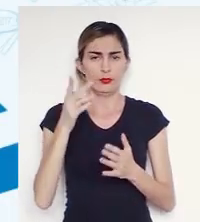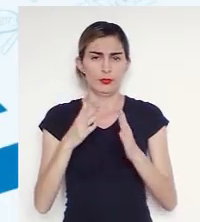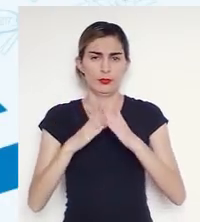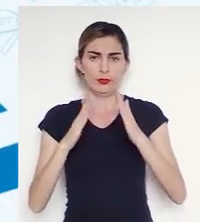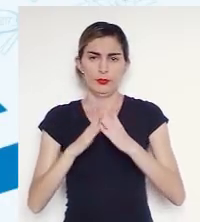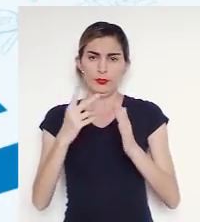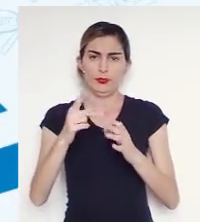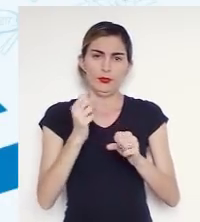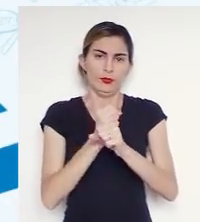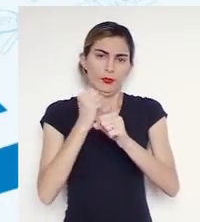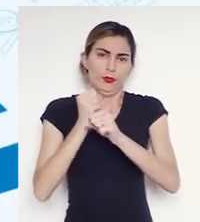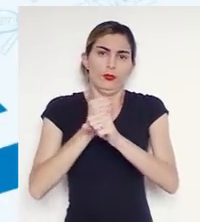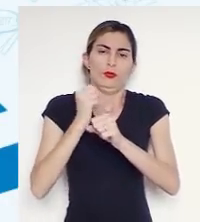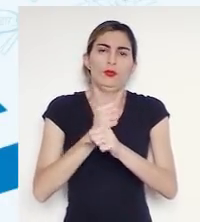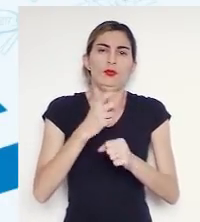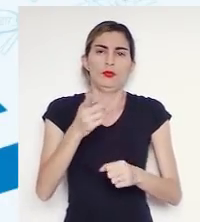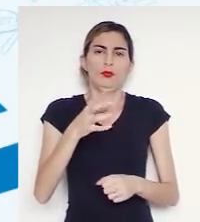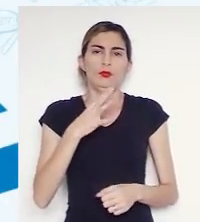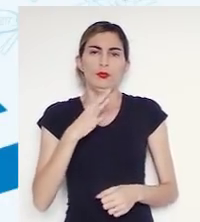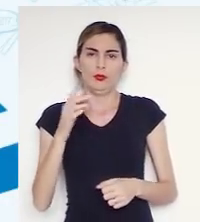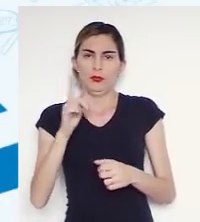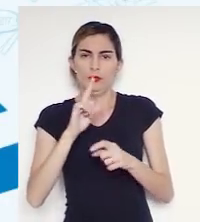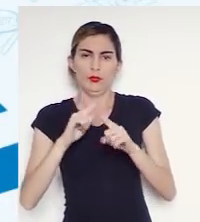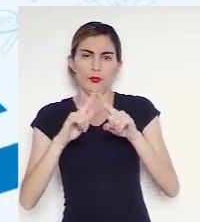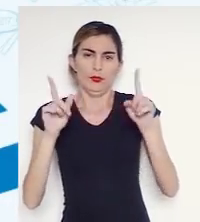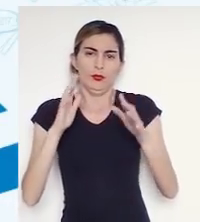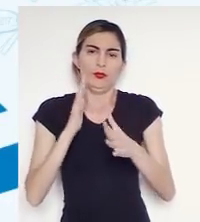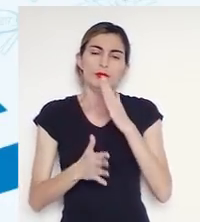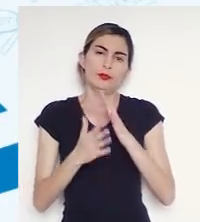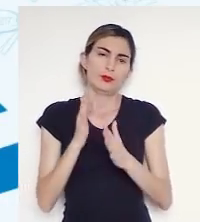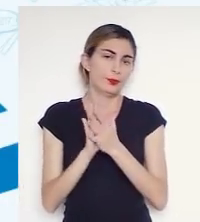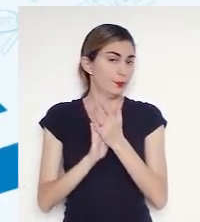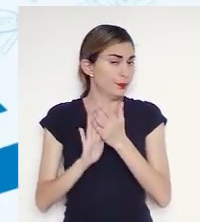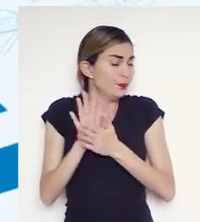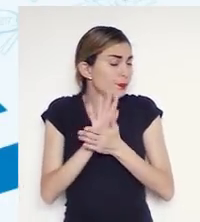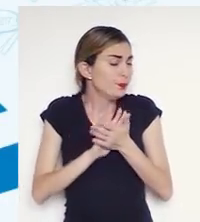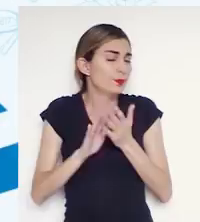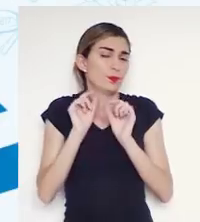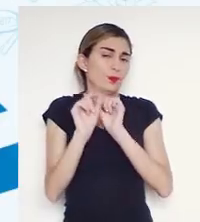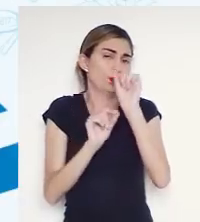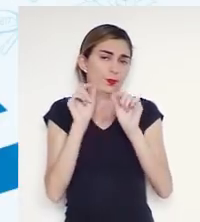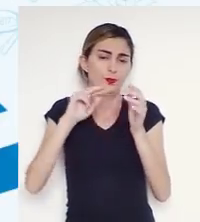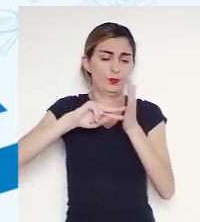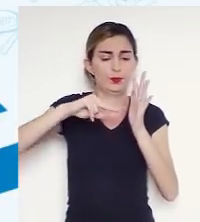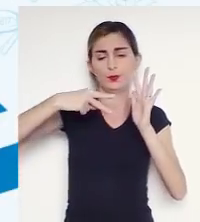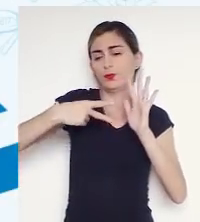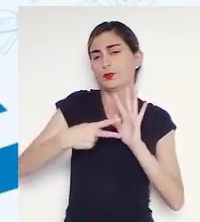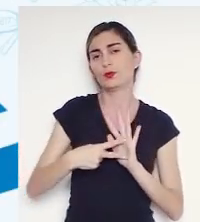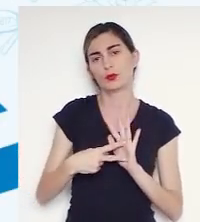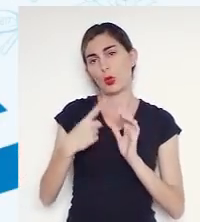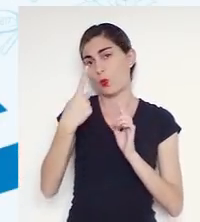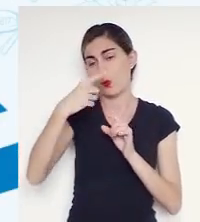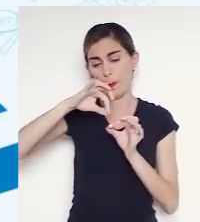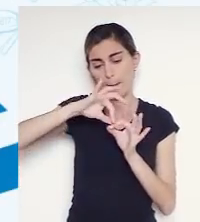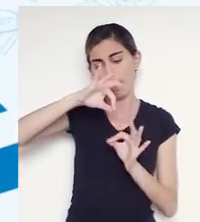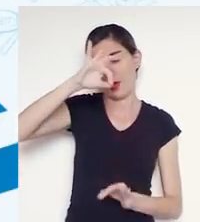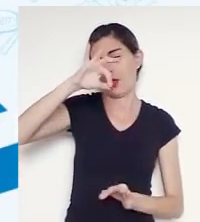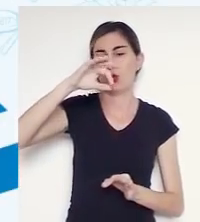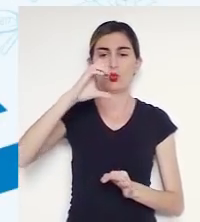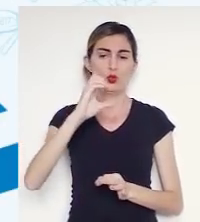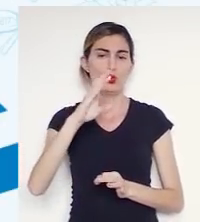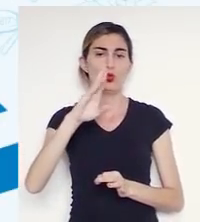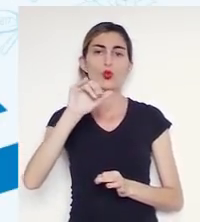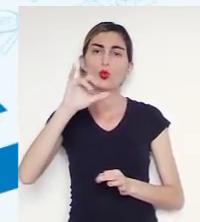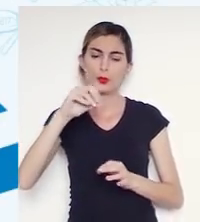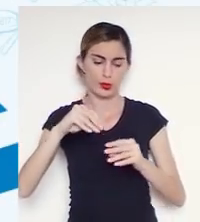casa for fazer uma construção, você não vai mais se atrapalhar com o que significa 1 metro cúbico